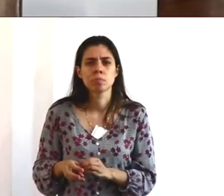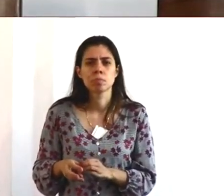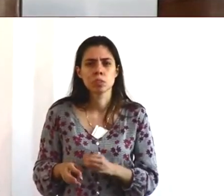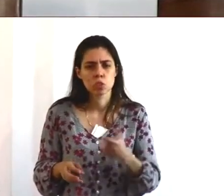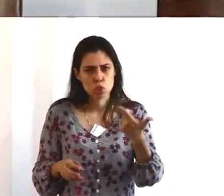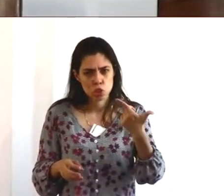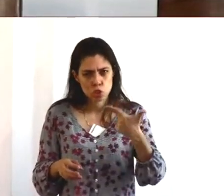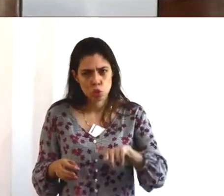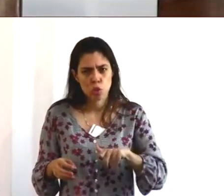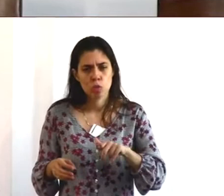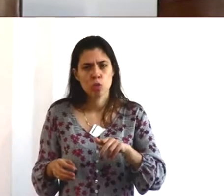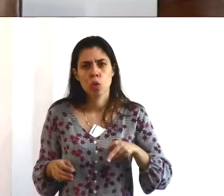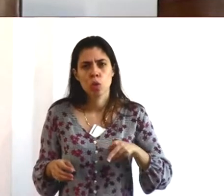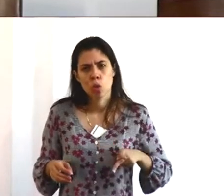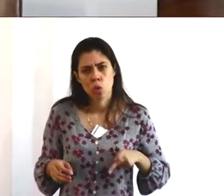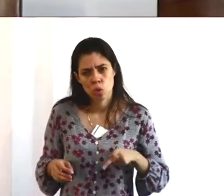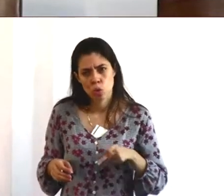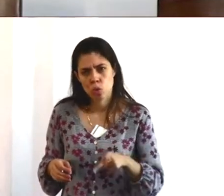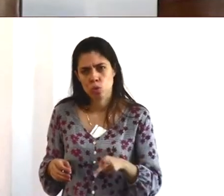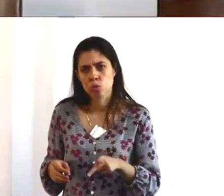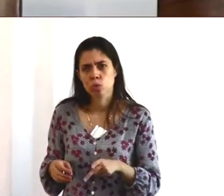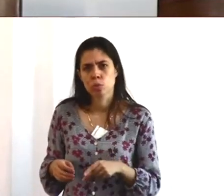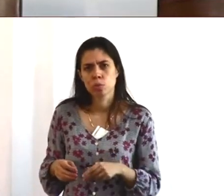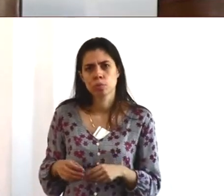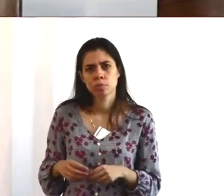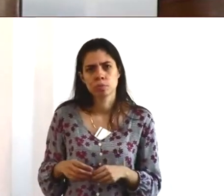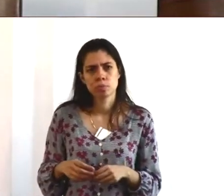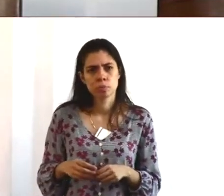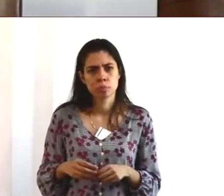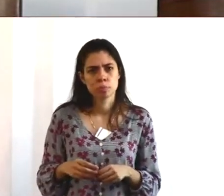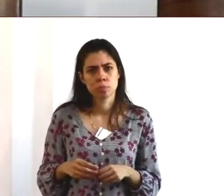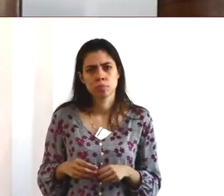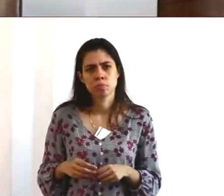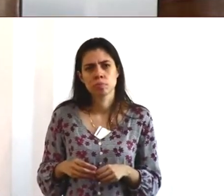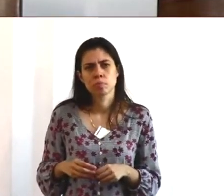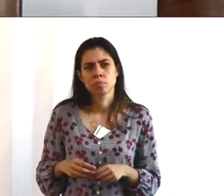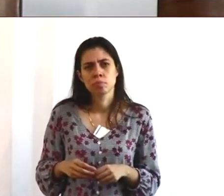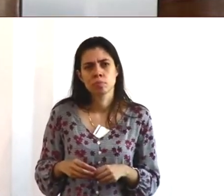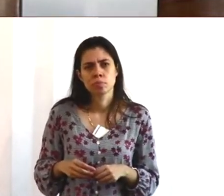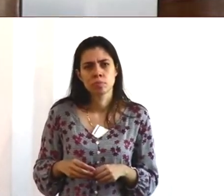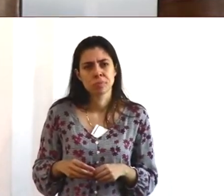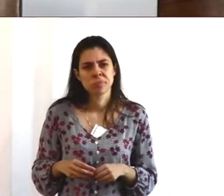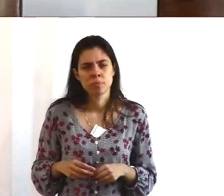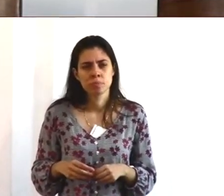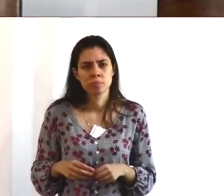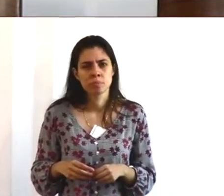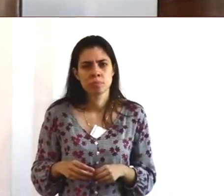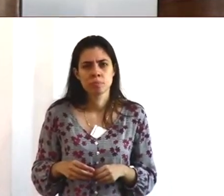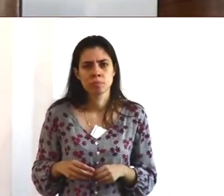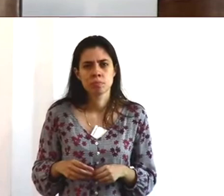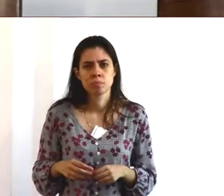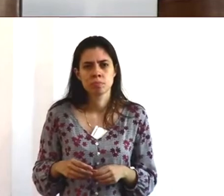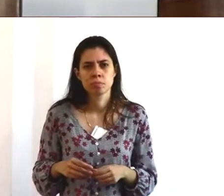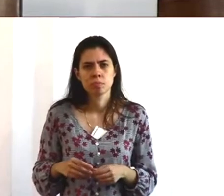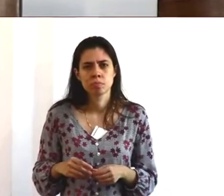usar, mesmo diante do seu sofrimento, diante da sua dor, eu vou te usar. É assim que o Senhor